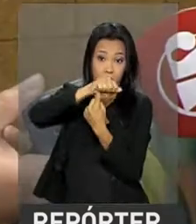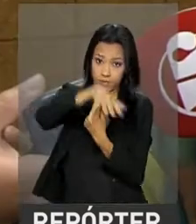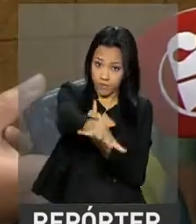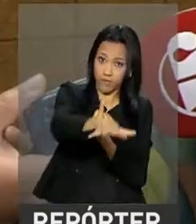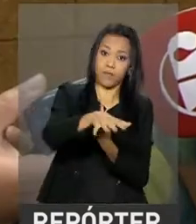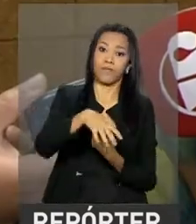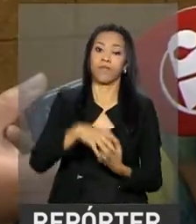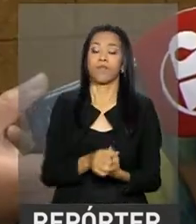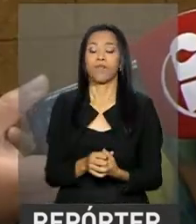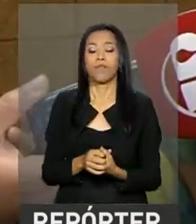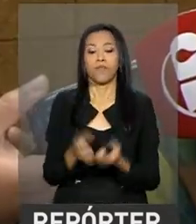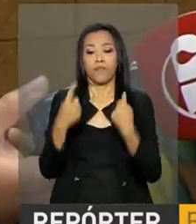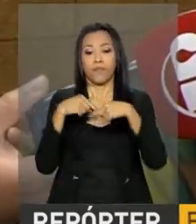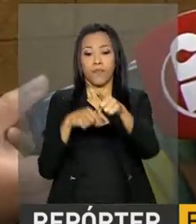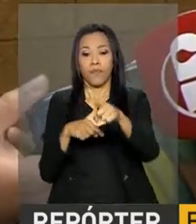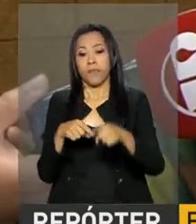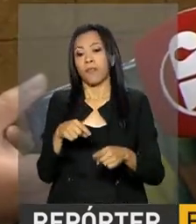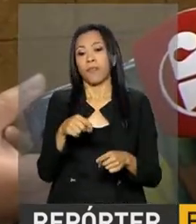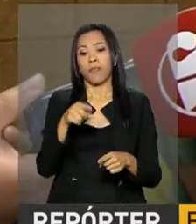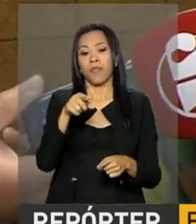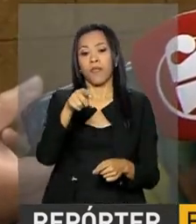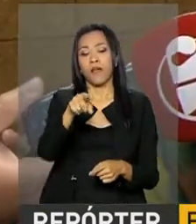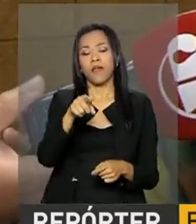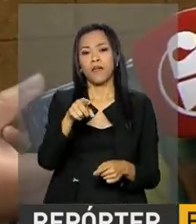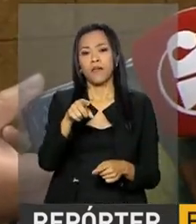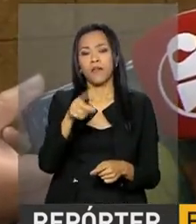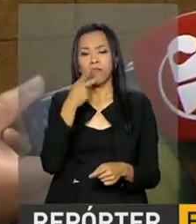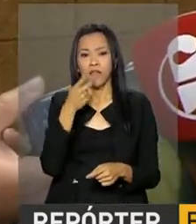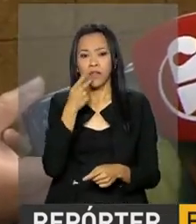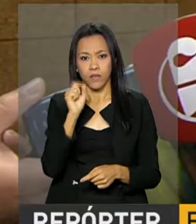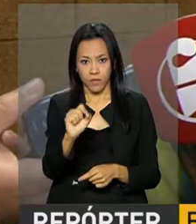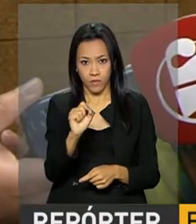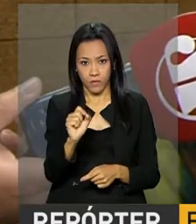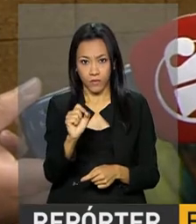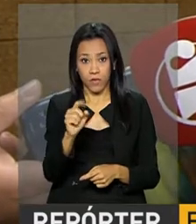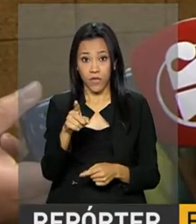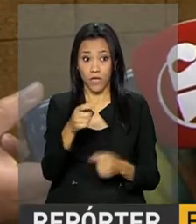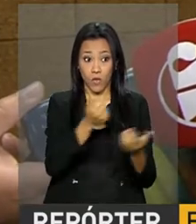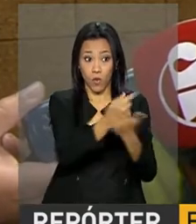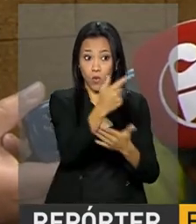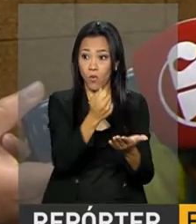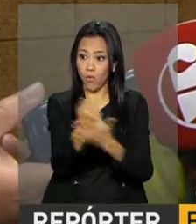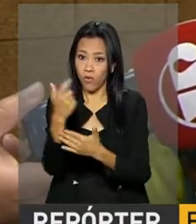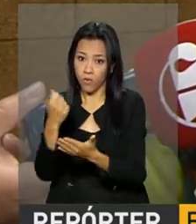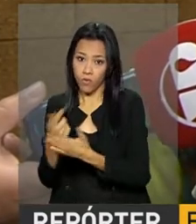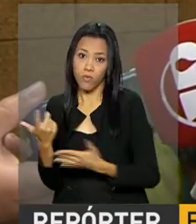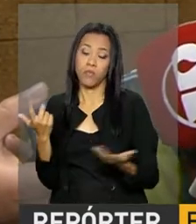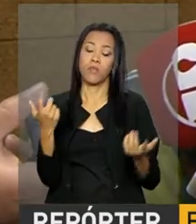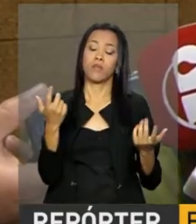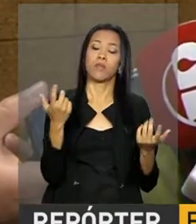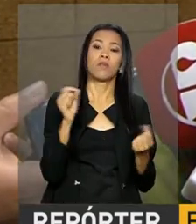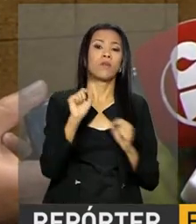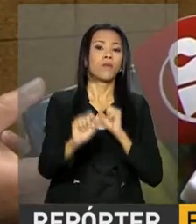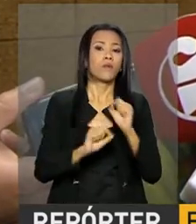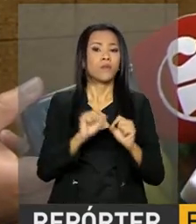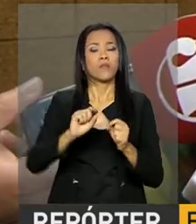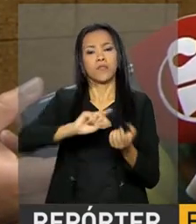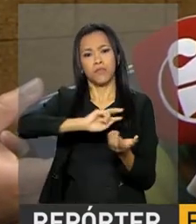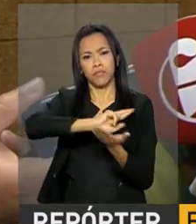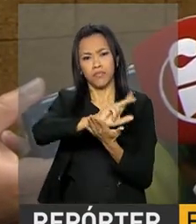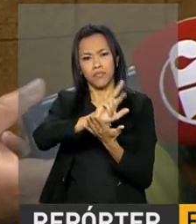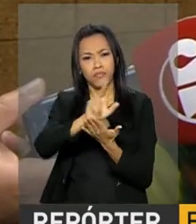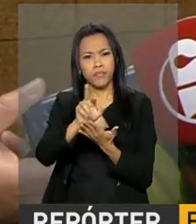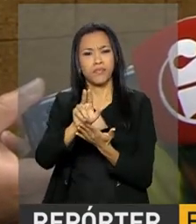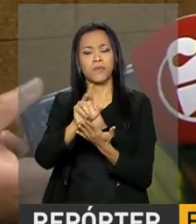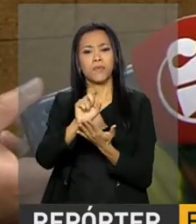ano. Safra imensa, com consumo, demanda reduzida, vem dando muito